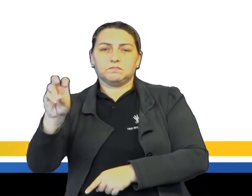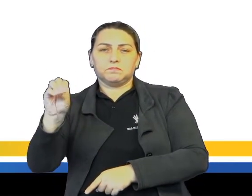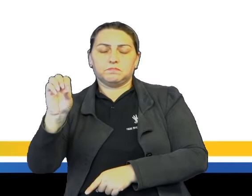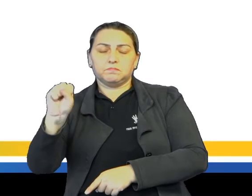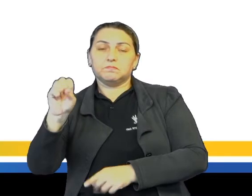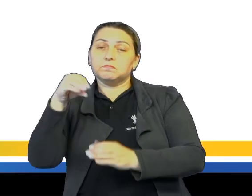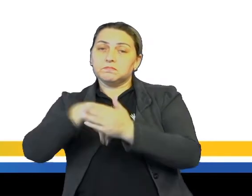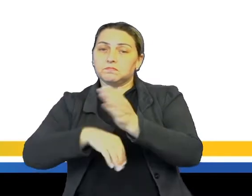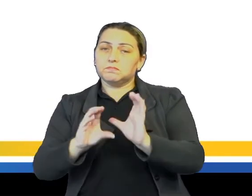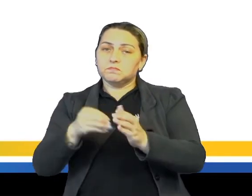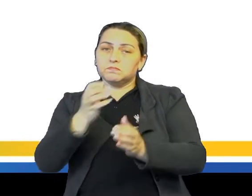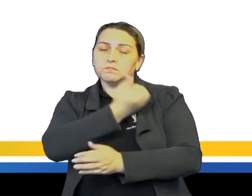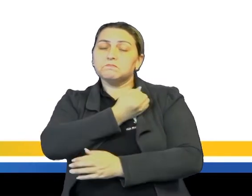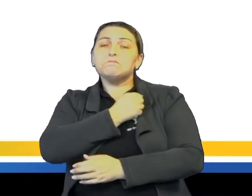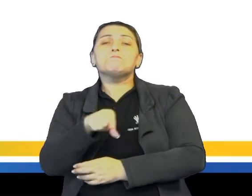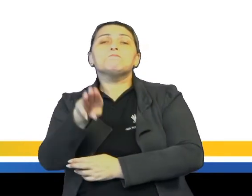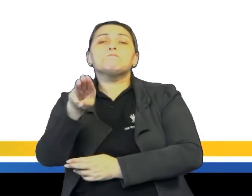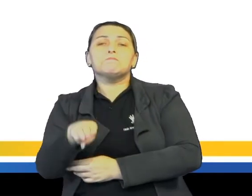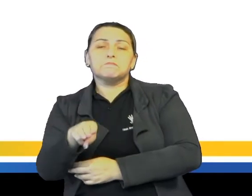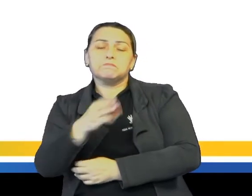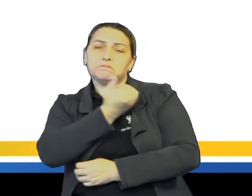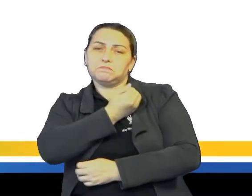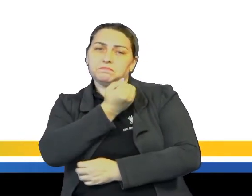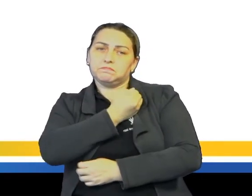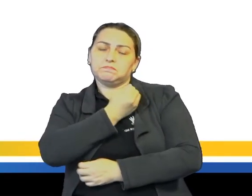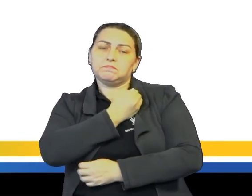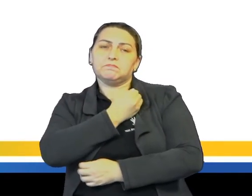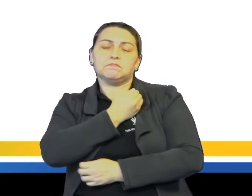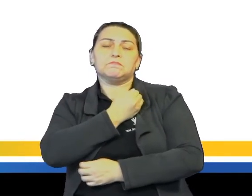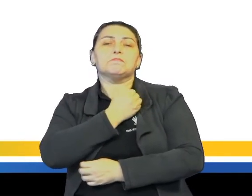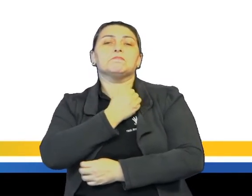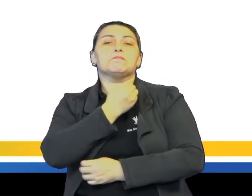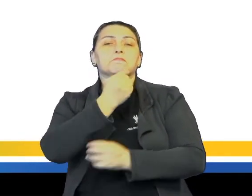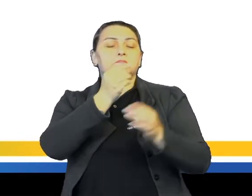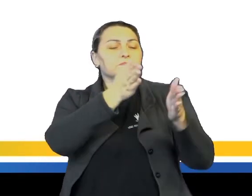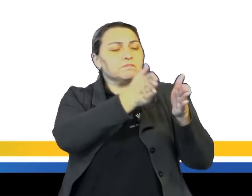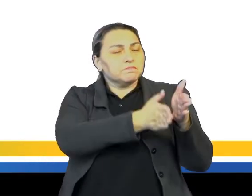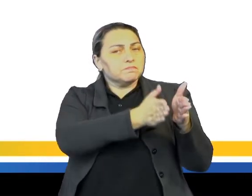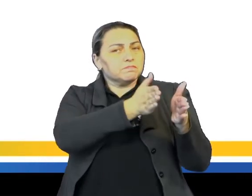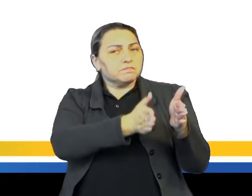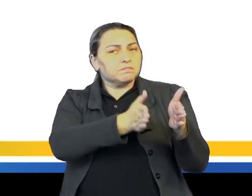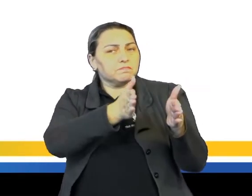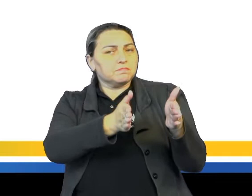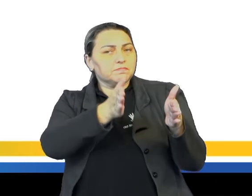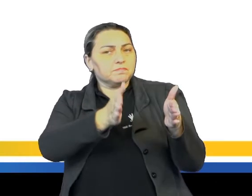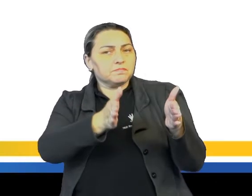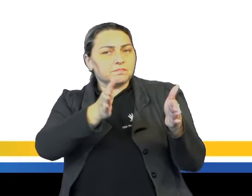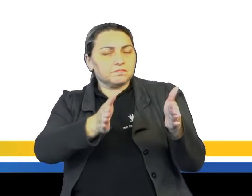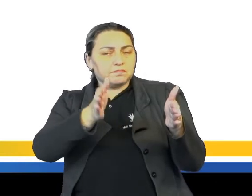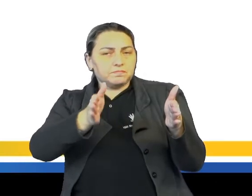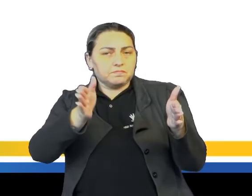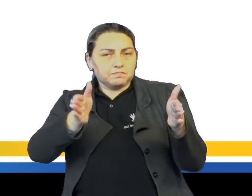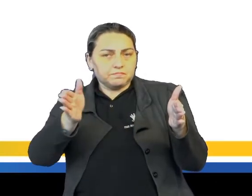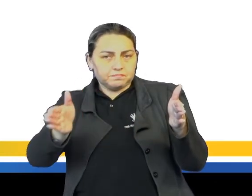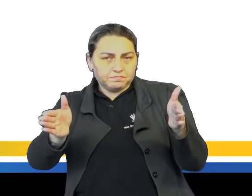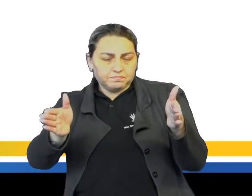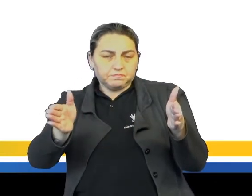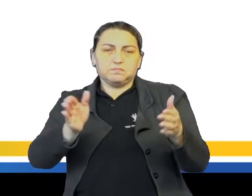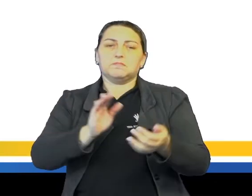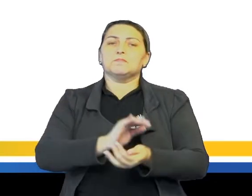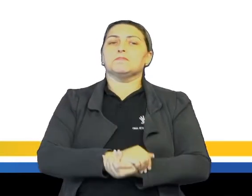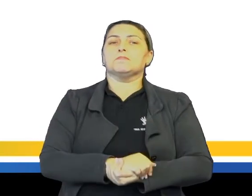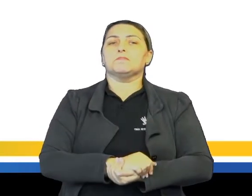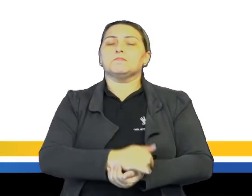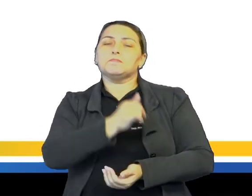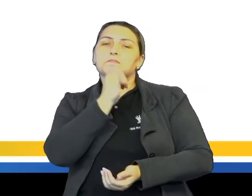conjuntinho numérico. Quem são os consecutivos? São os que vêm um ao lado do outro, um após o outro, um seguido do